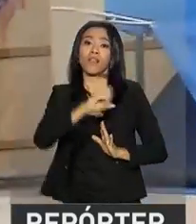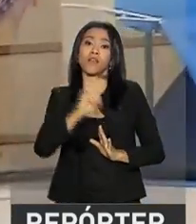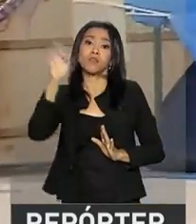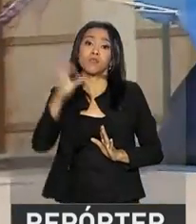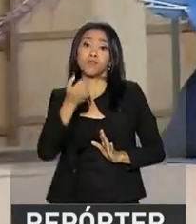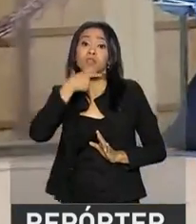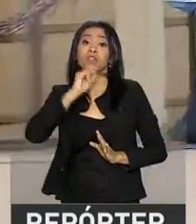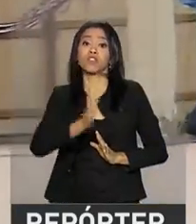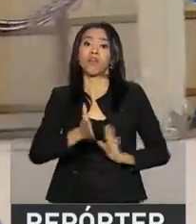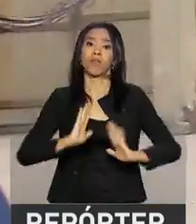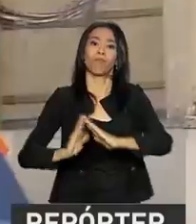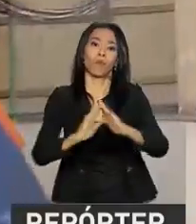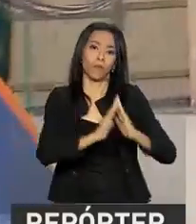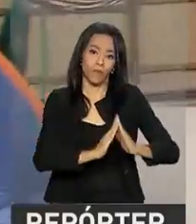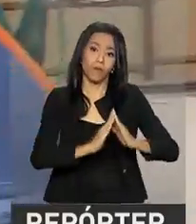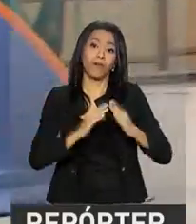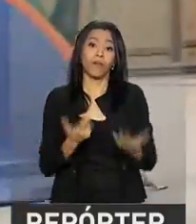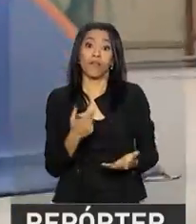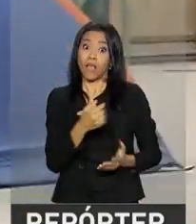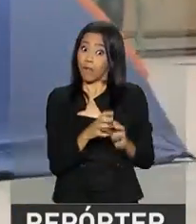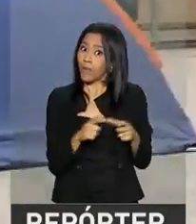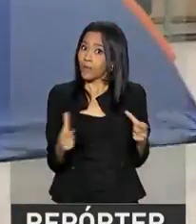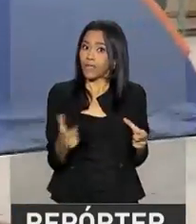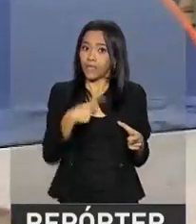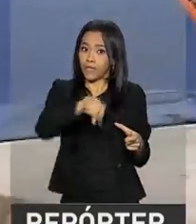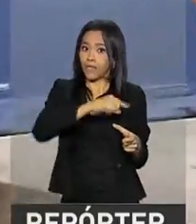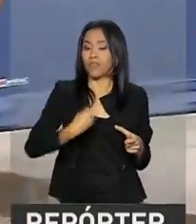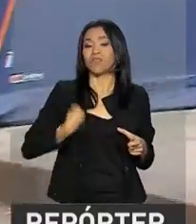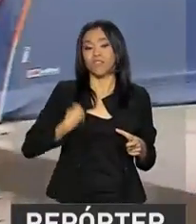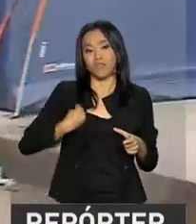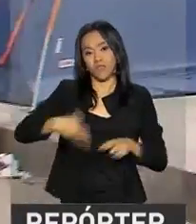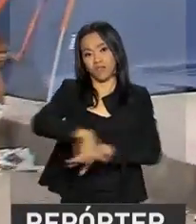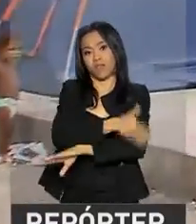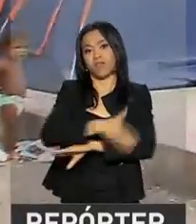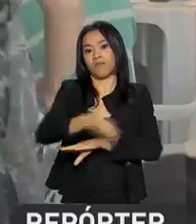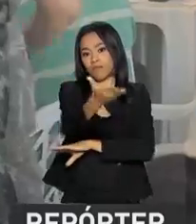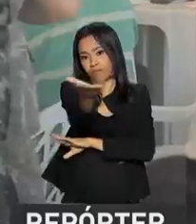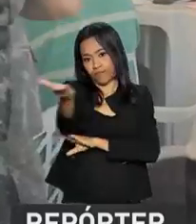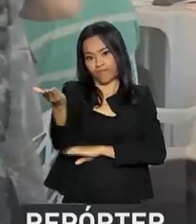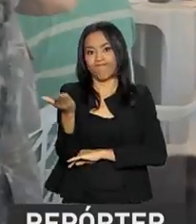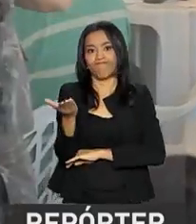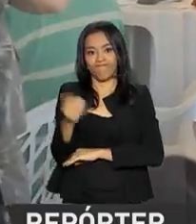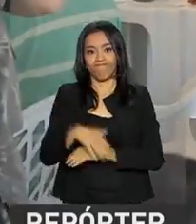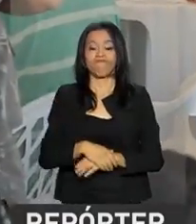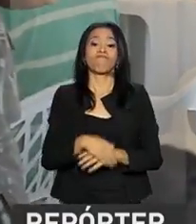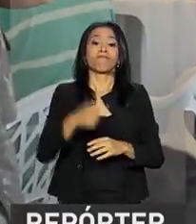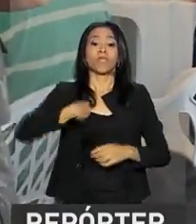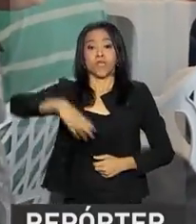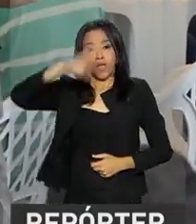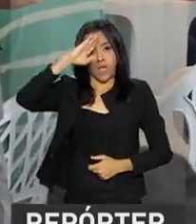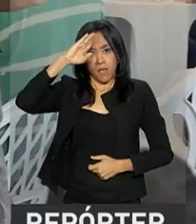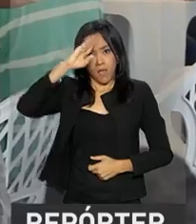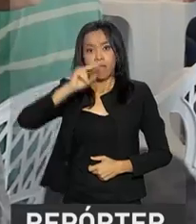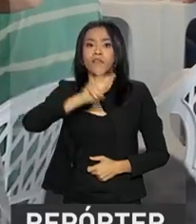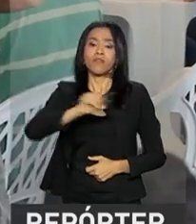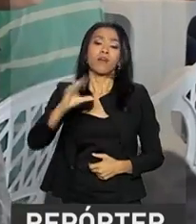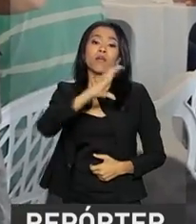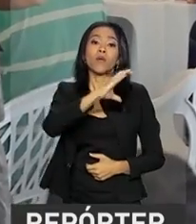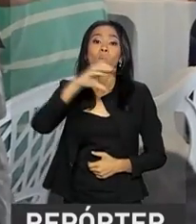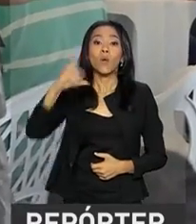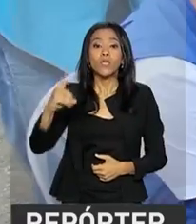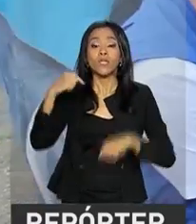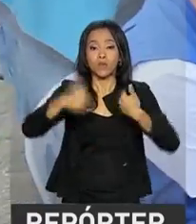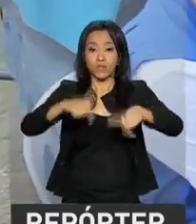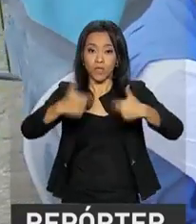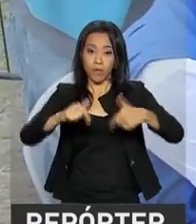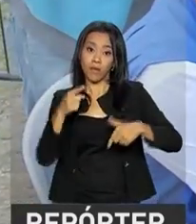população local. E muitos deles ainda vivem nas praças da cidade. As Forças Armadas vão coordenar as ações em